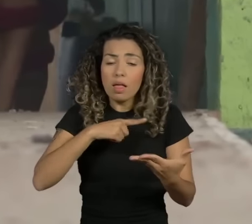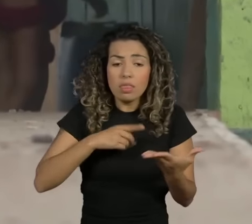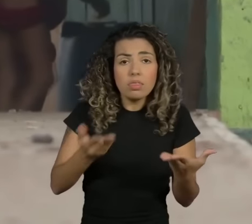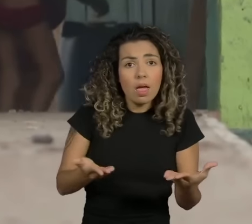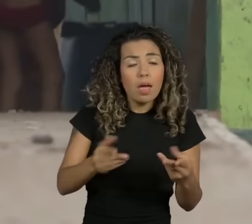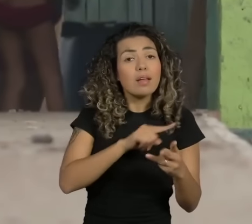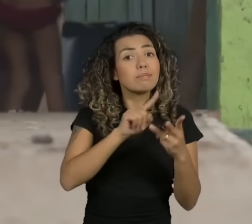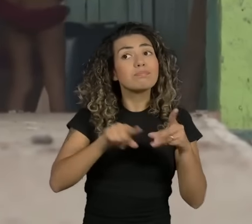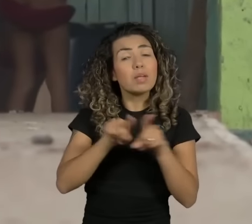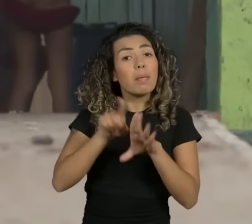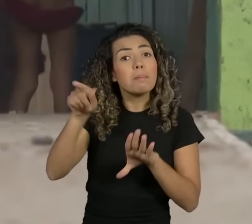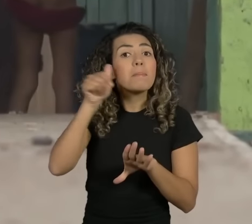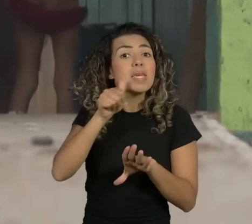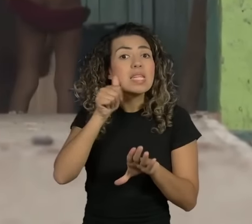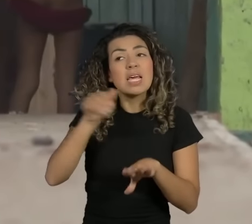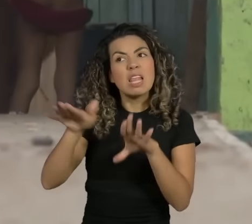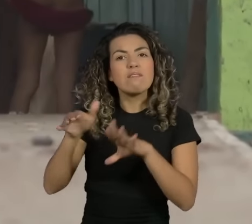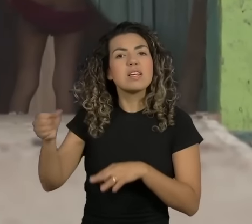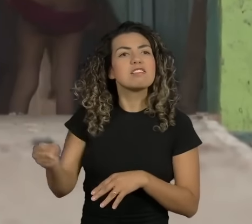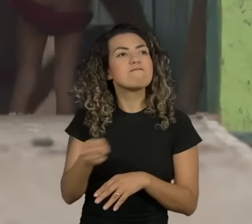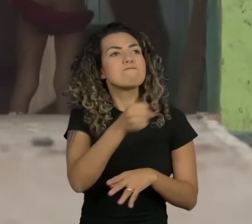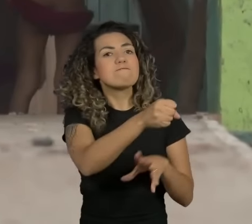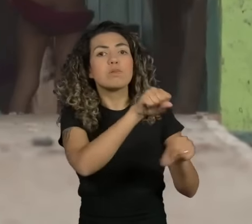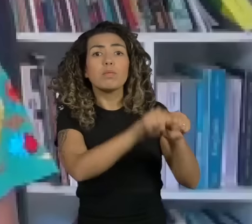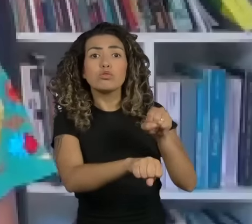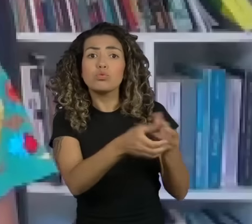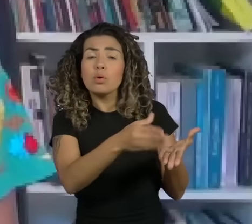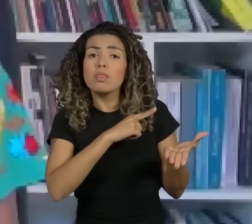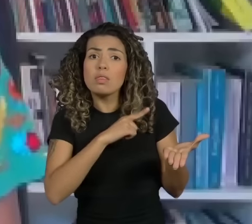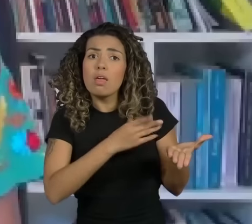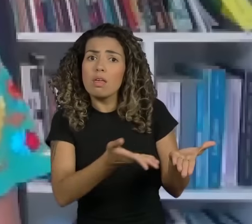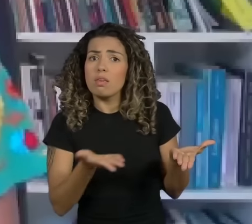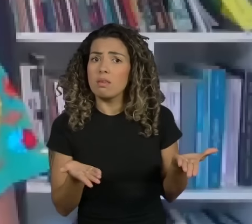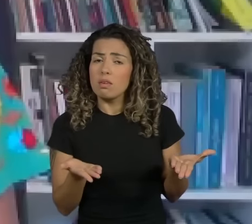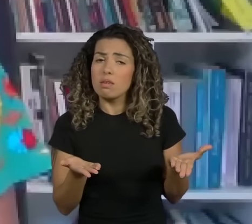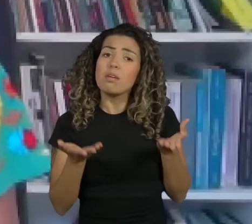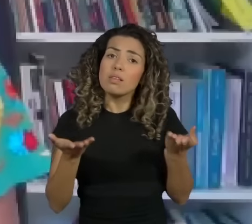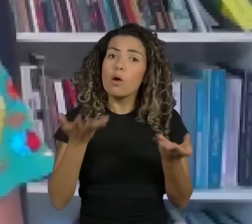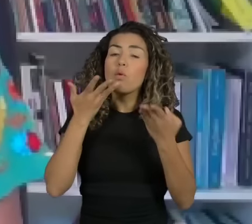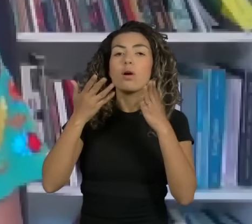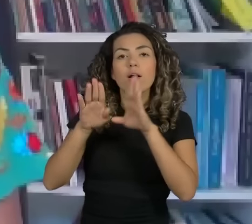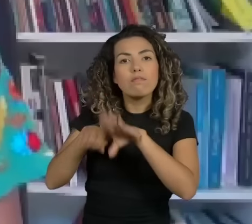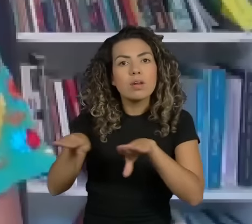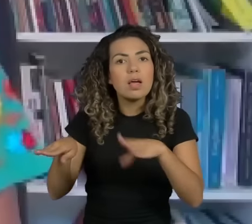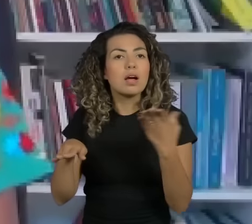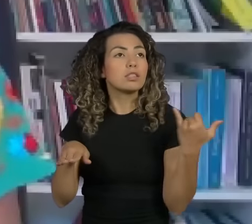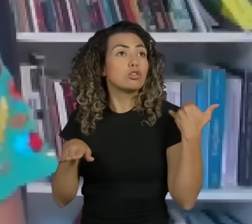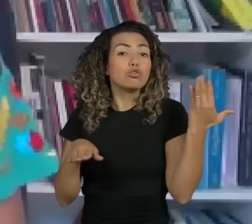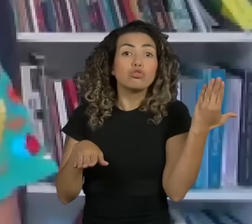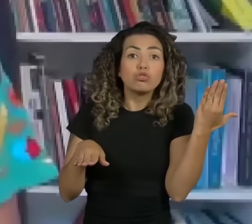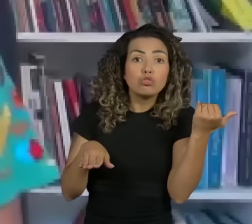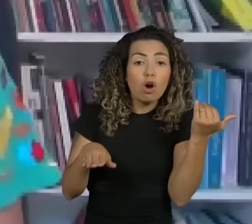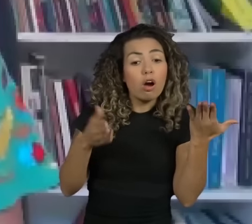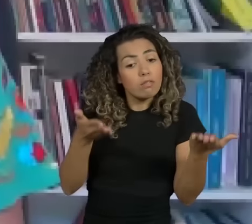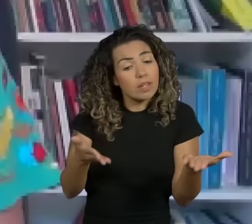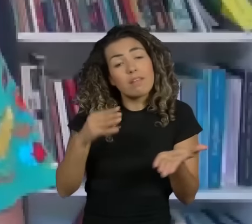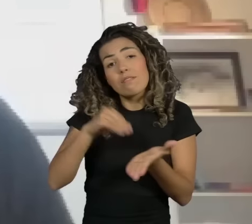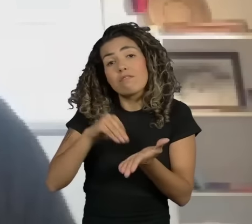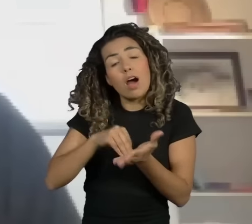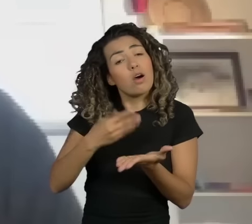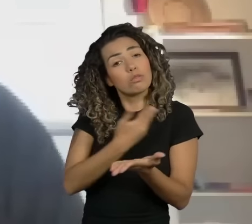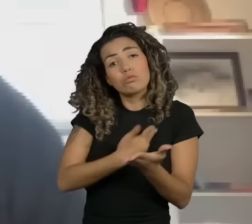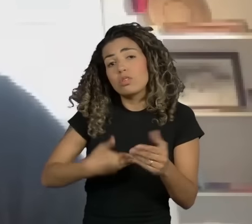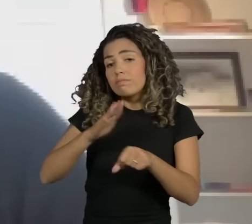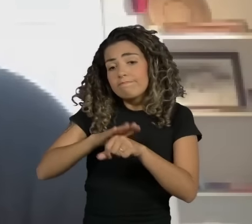vezes prostituídas. Então, a infância e a juventude está diretamente ligado ao que acontece na política nacional.